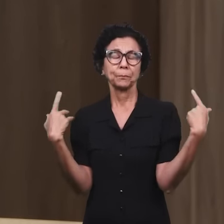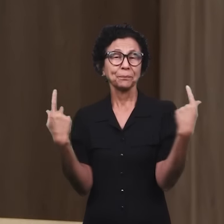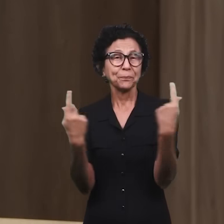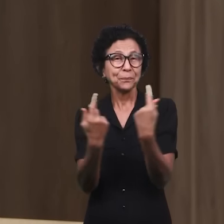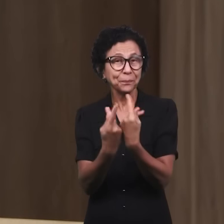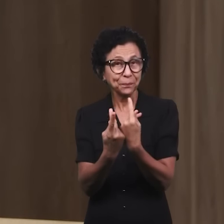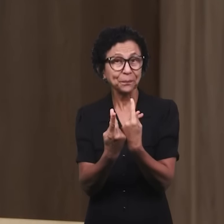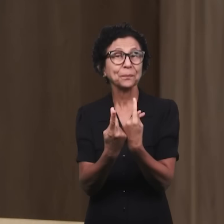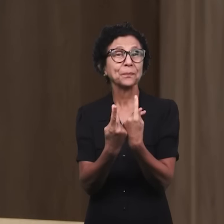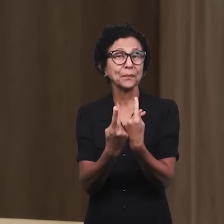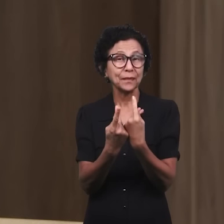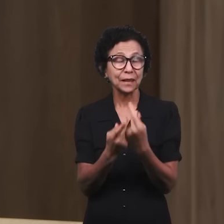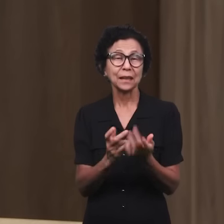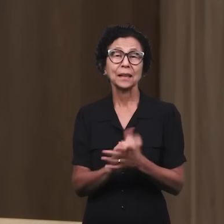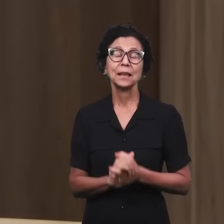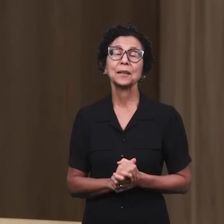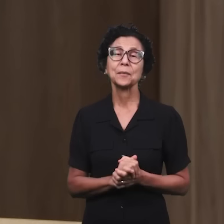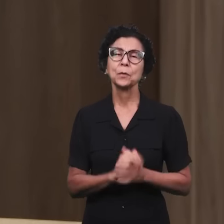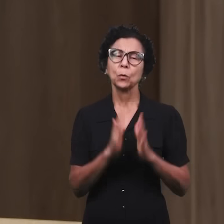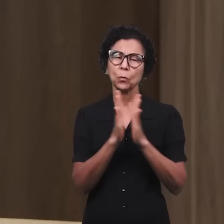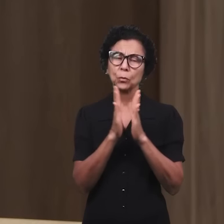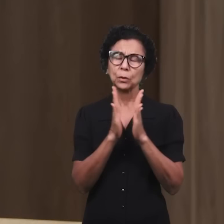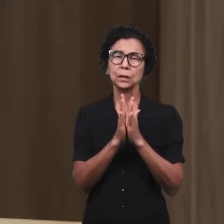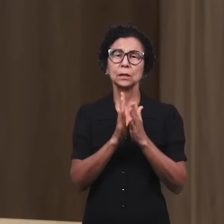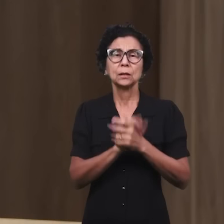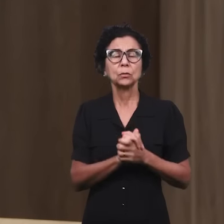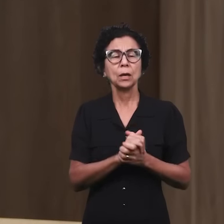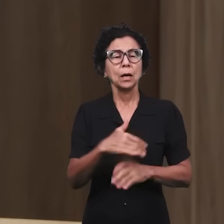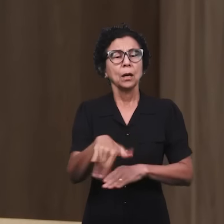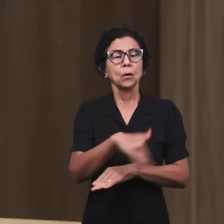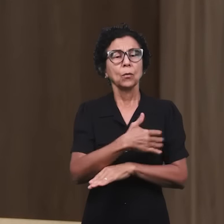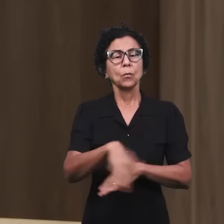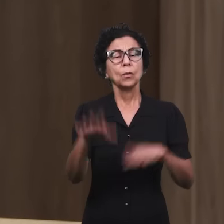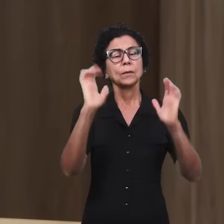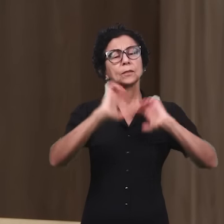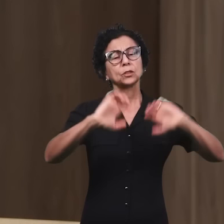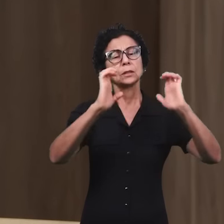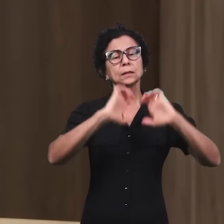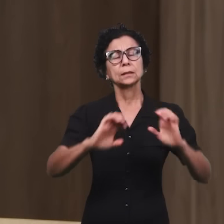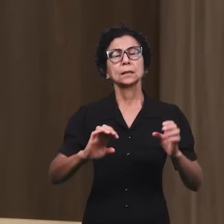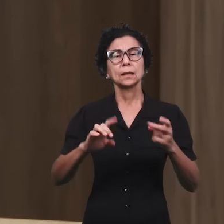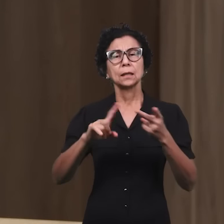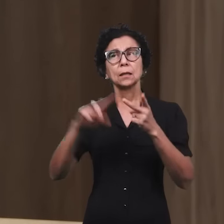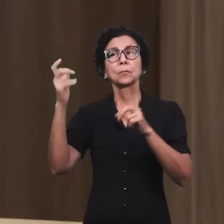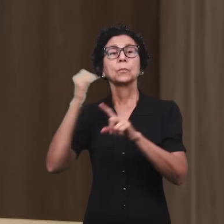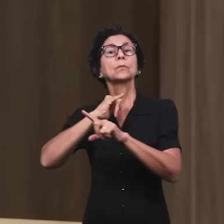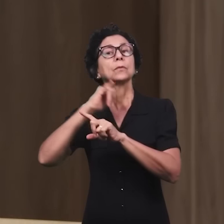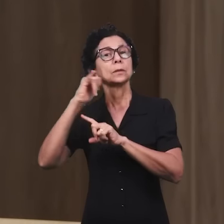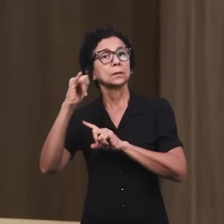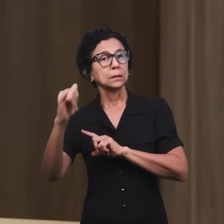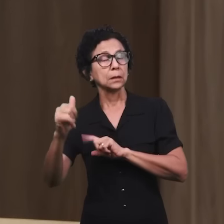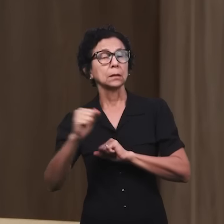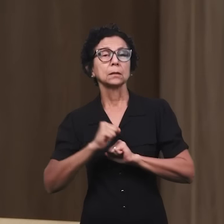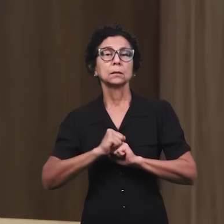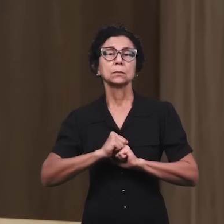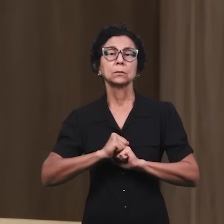jovens saiam pelas ruas para evangelizar no Evangelho Sem Fronteiras, profetizando, ganhando almas para o Senhor, conteúdos